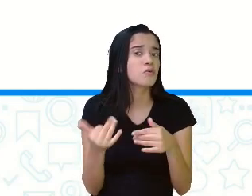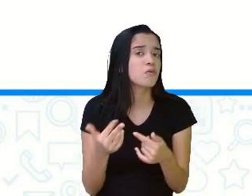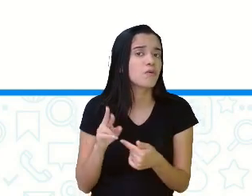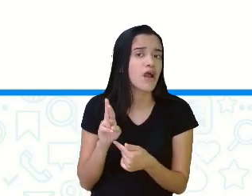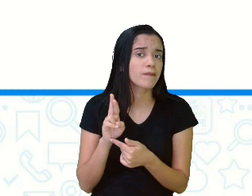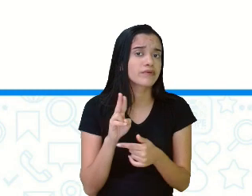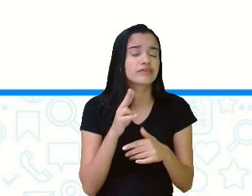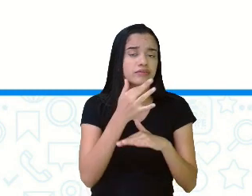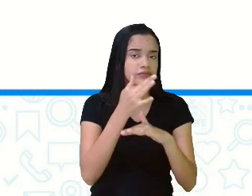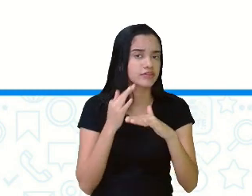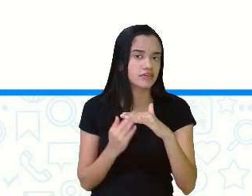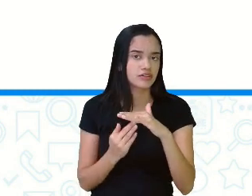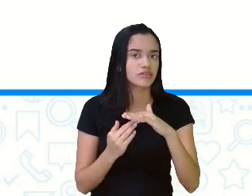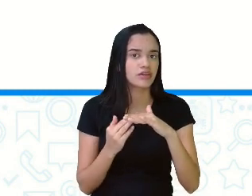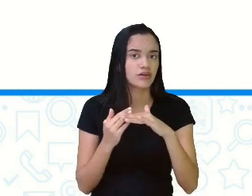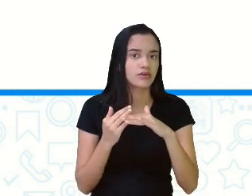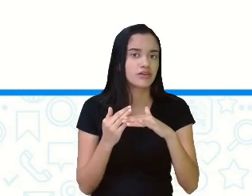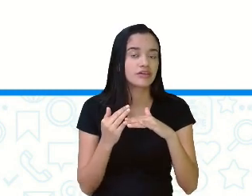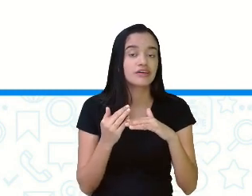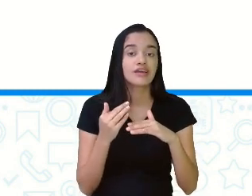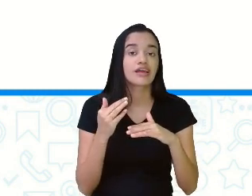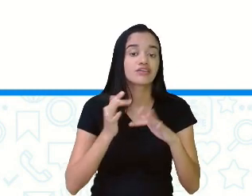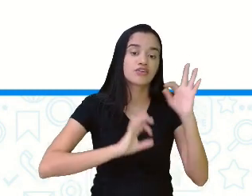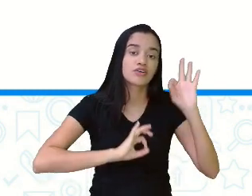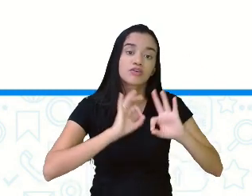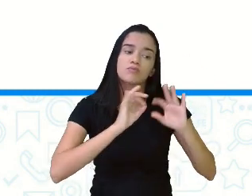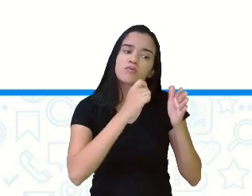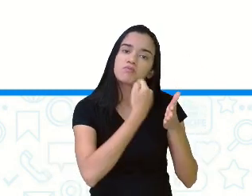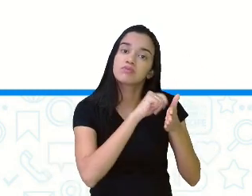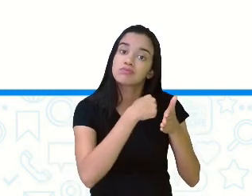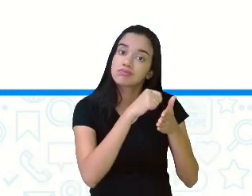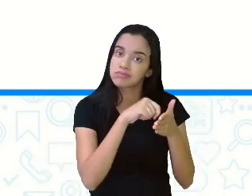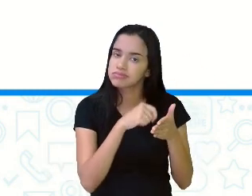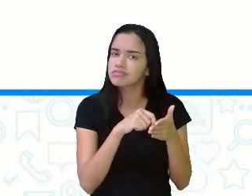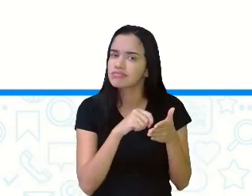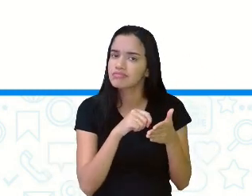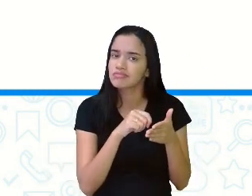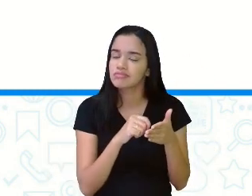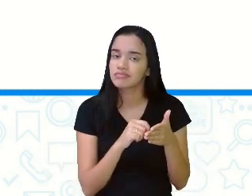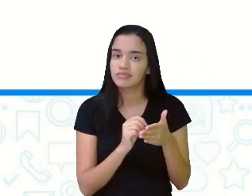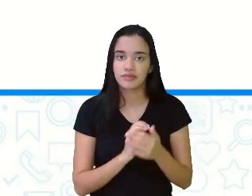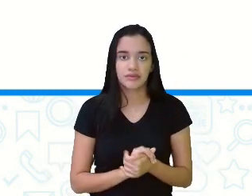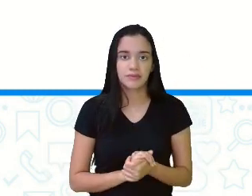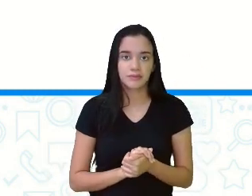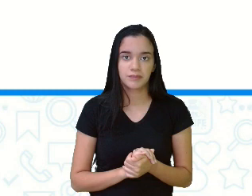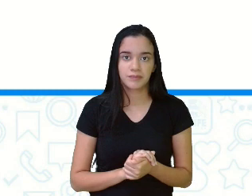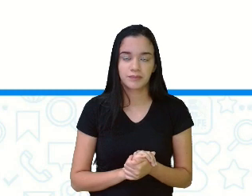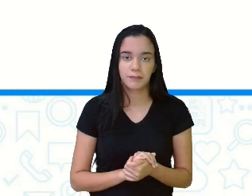representação fracionária que a gente daria a essa fatia de pizza?